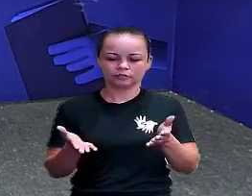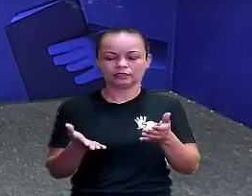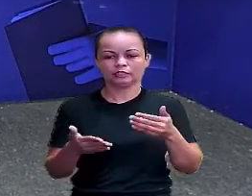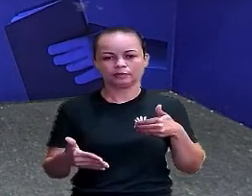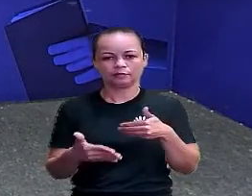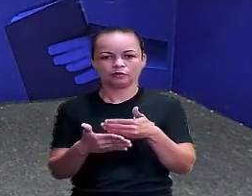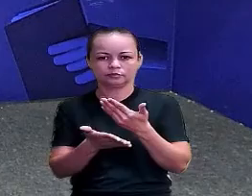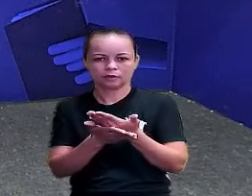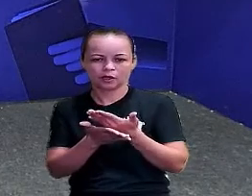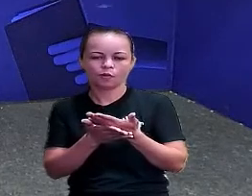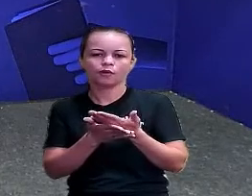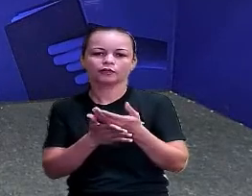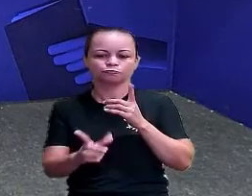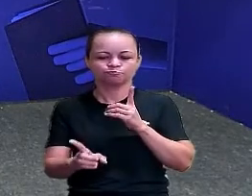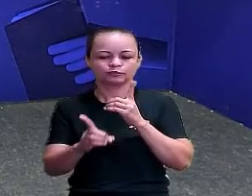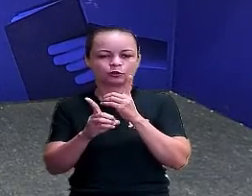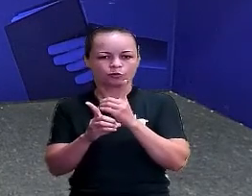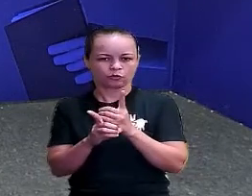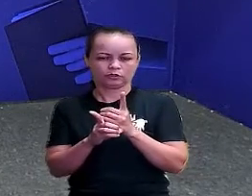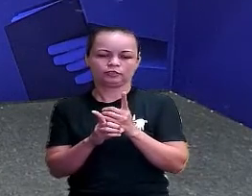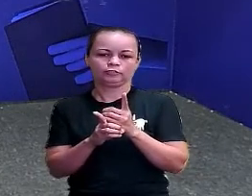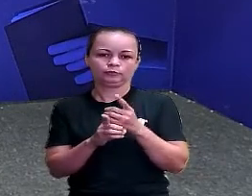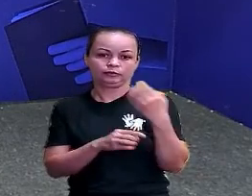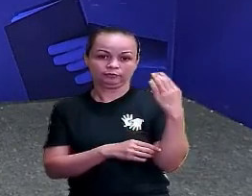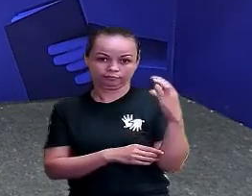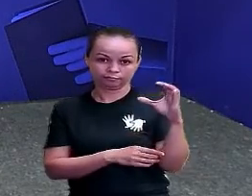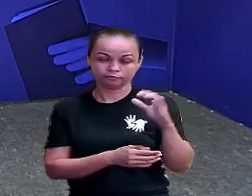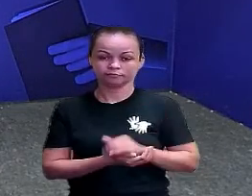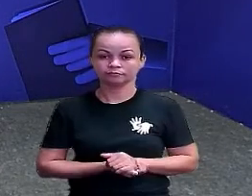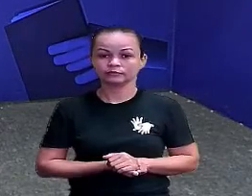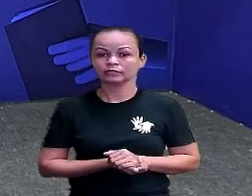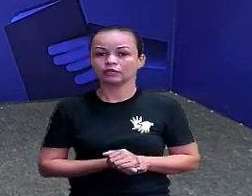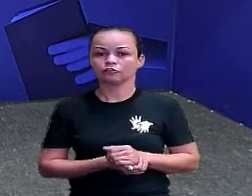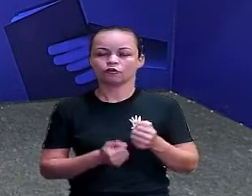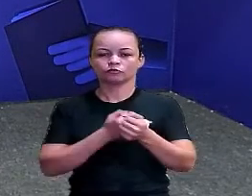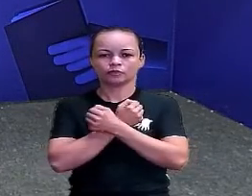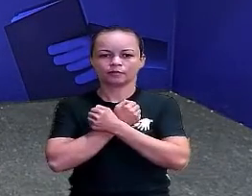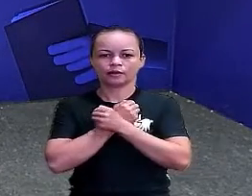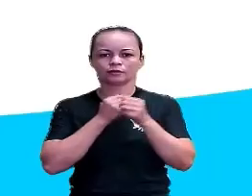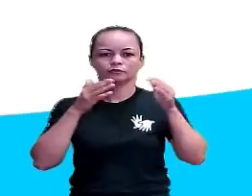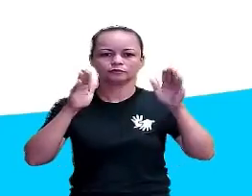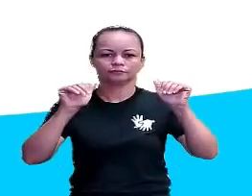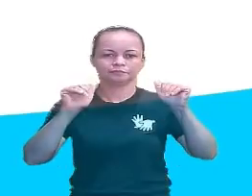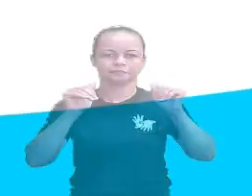na nossa próxima aula de Ciências da Natureza. Um forte abraço e fiquem com Deus.